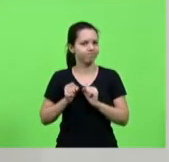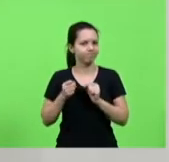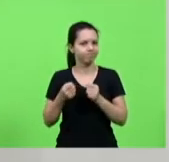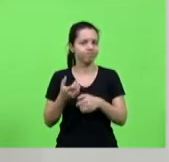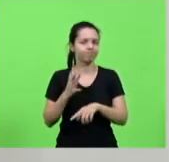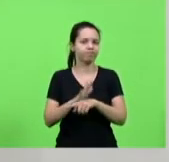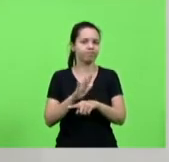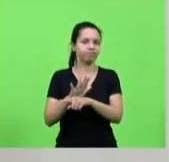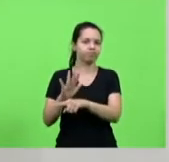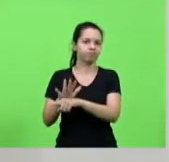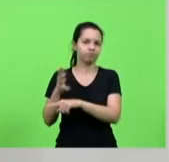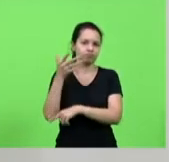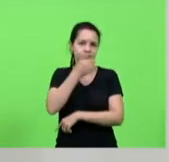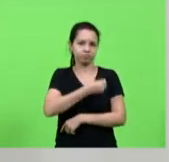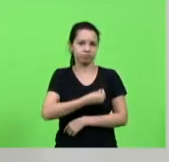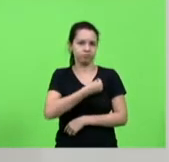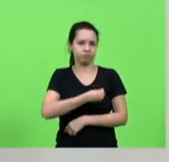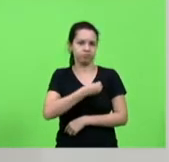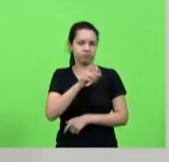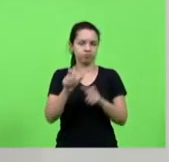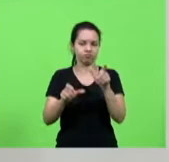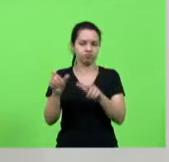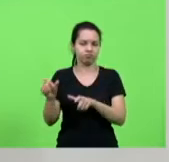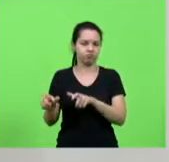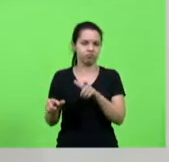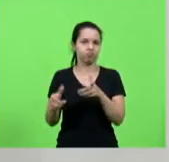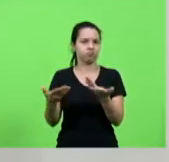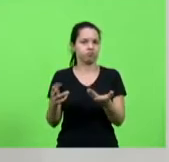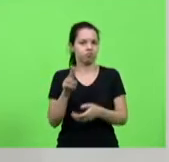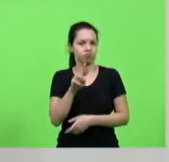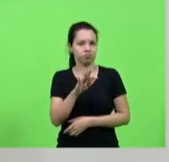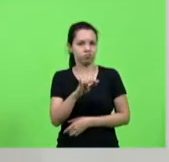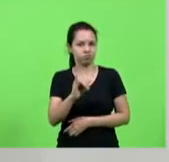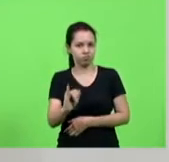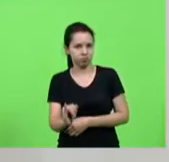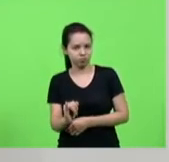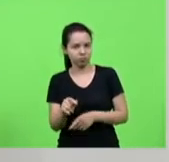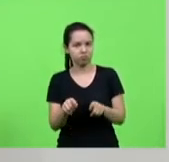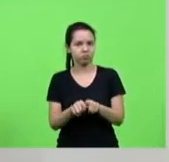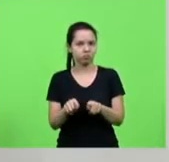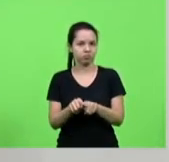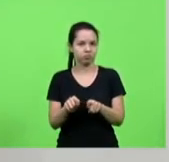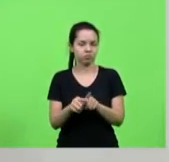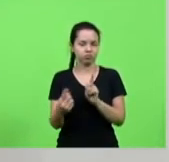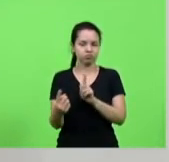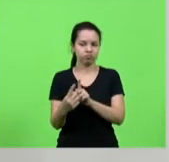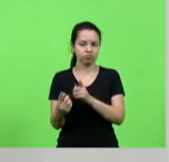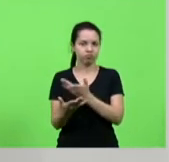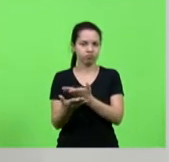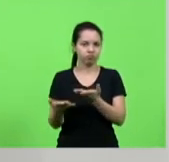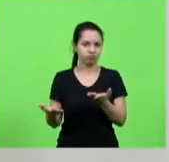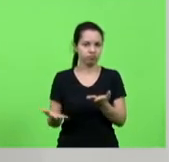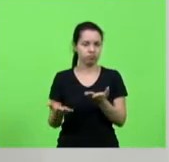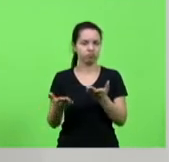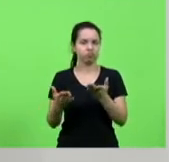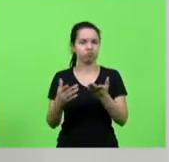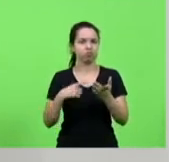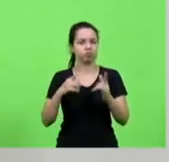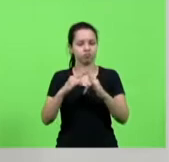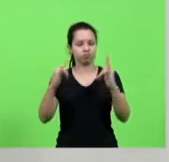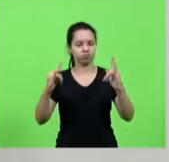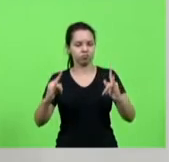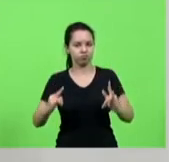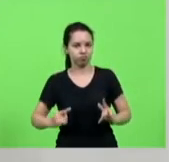das pessoas, seja em UTIs, seja no receptivo daquelas tendas ou de